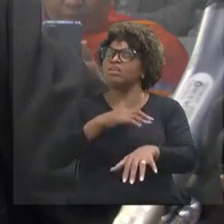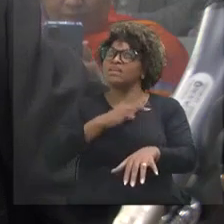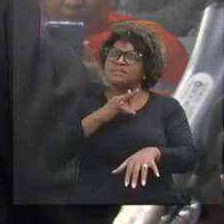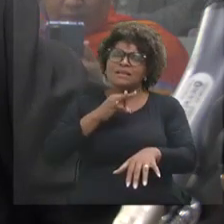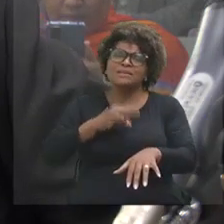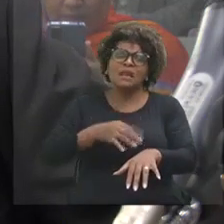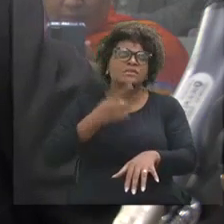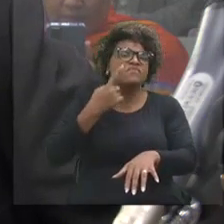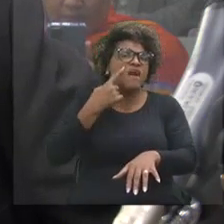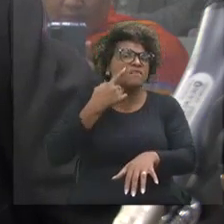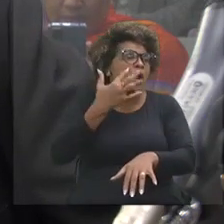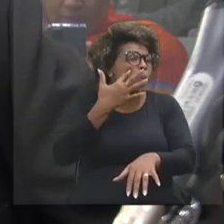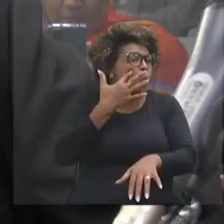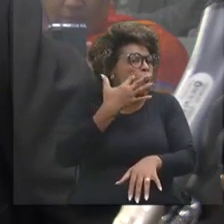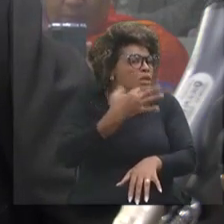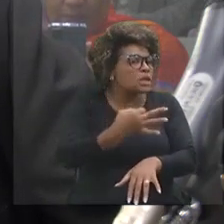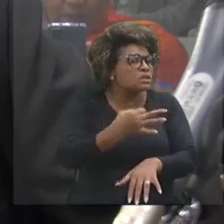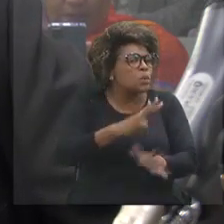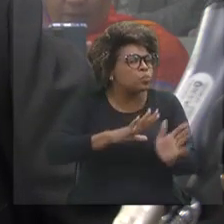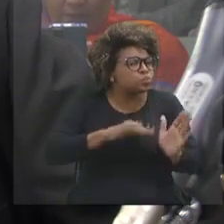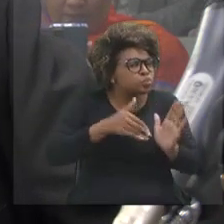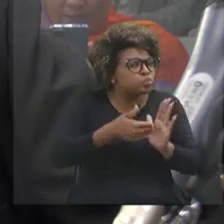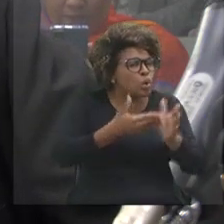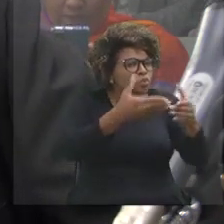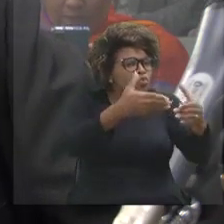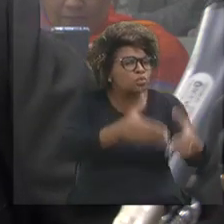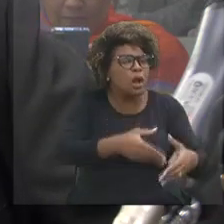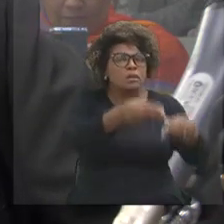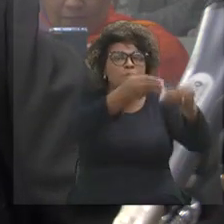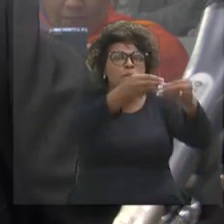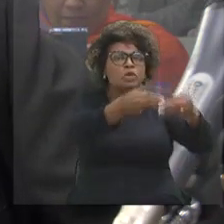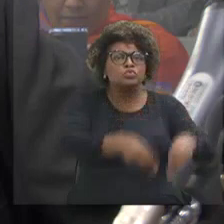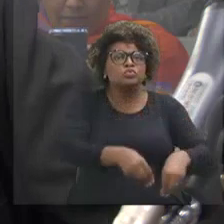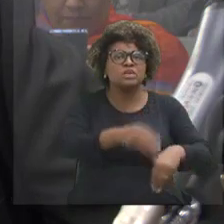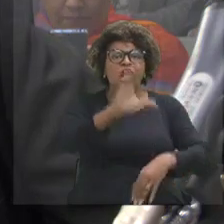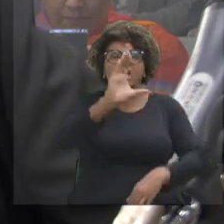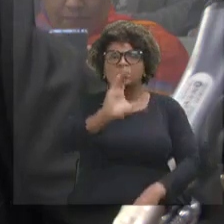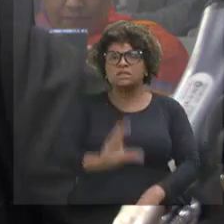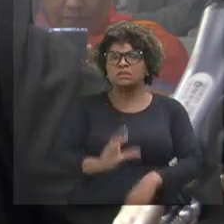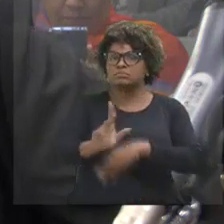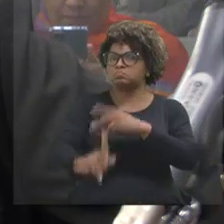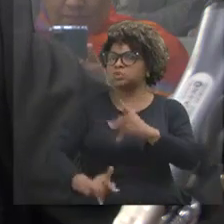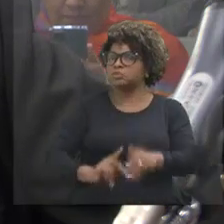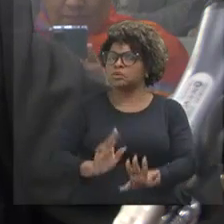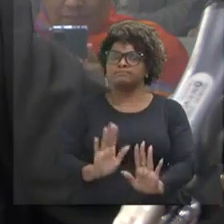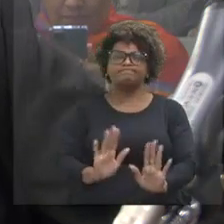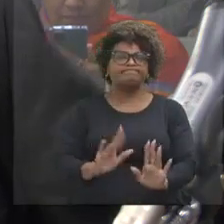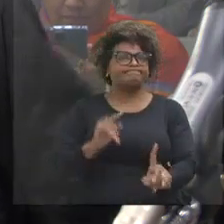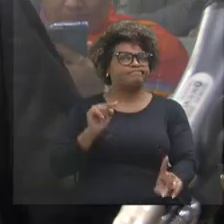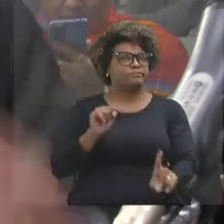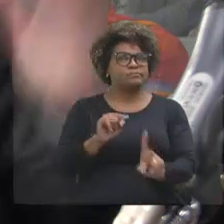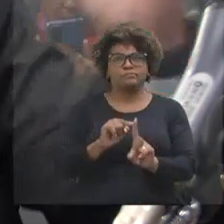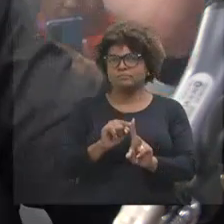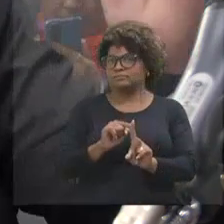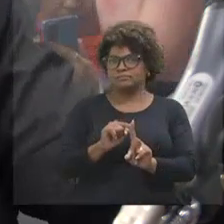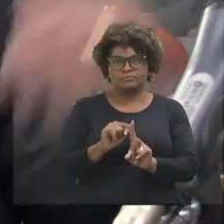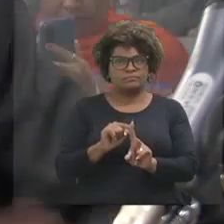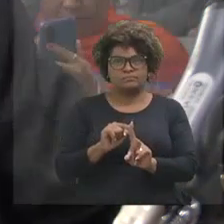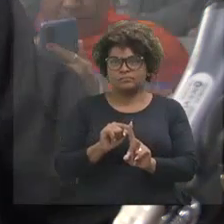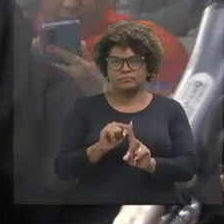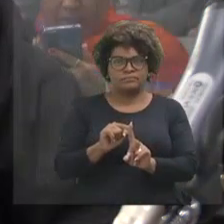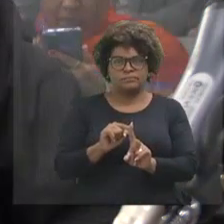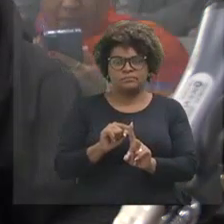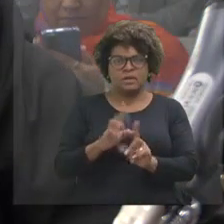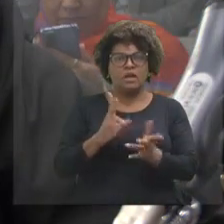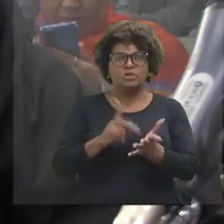a gente não quer prejudicar nenhum cidadão Esse é o objetivo da nossa instituição de nem de nenhum colega secretário e Fábio foi